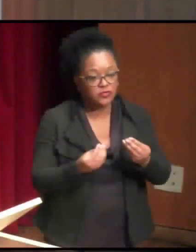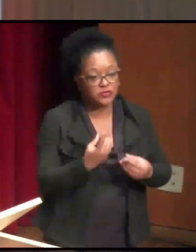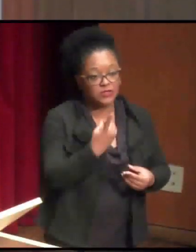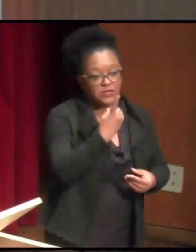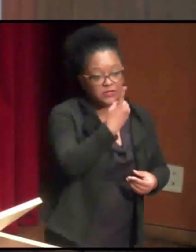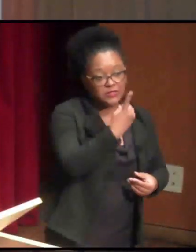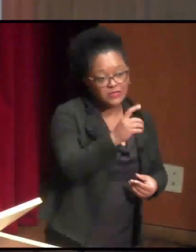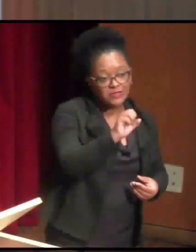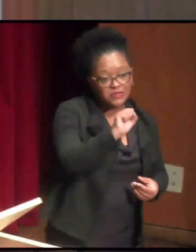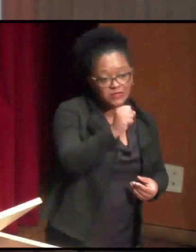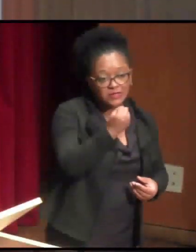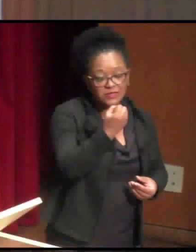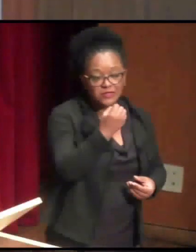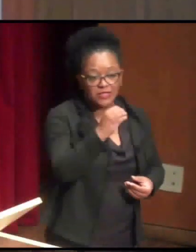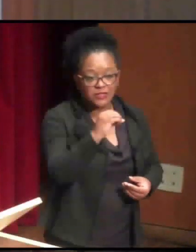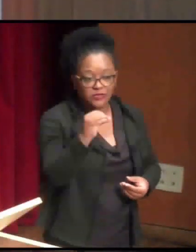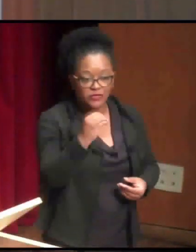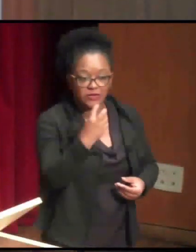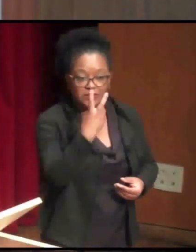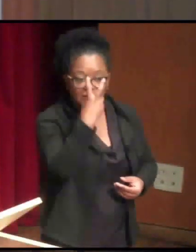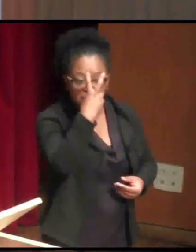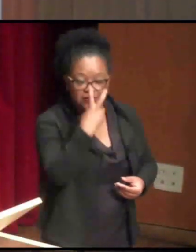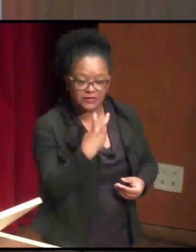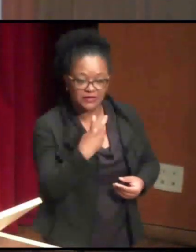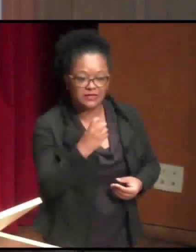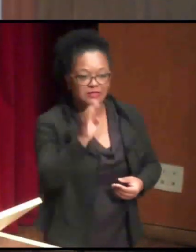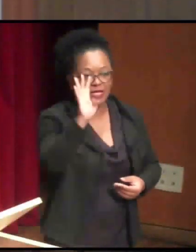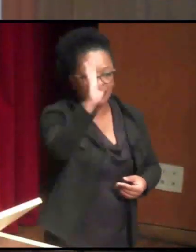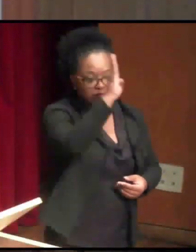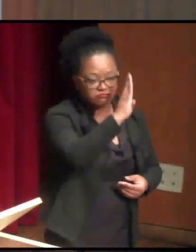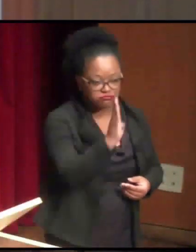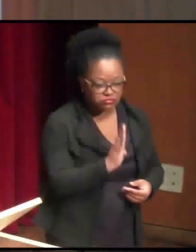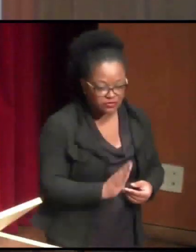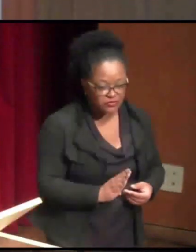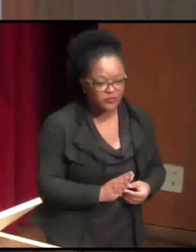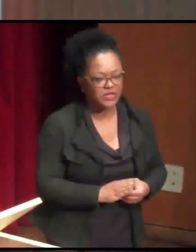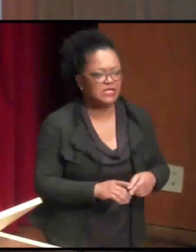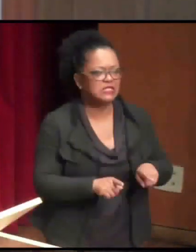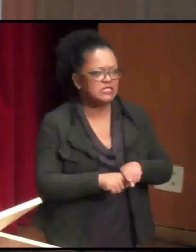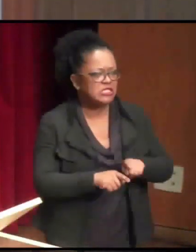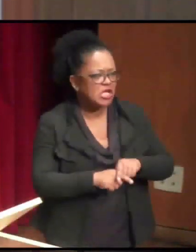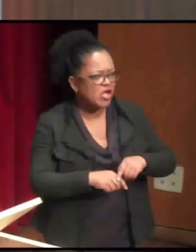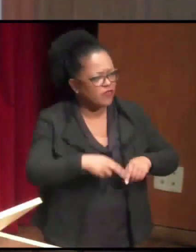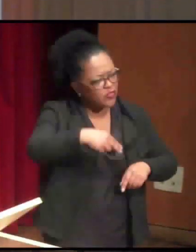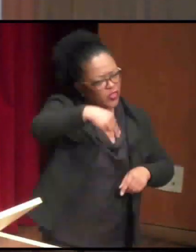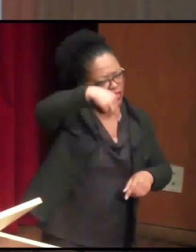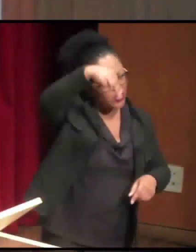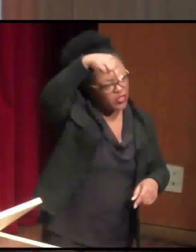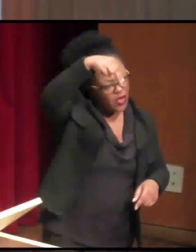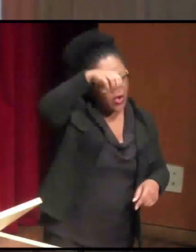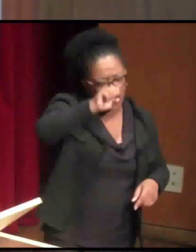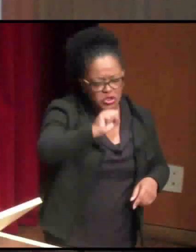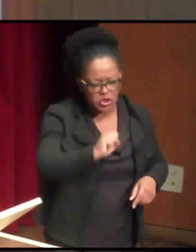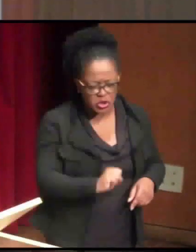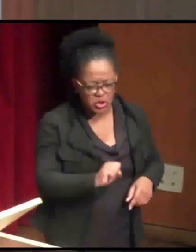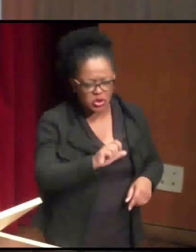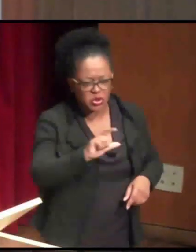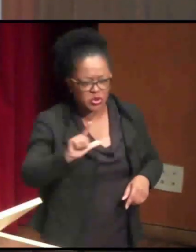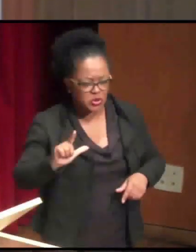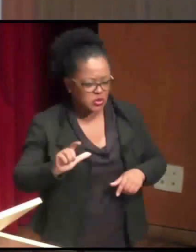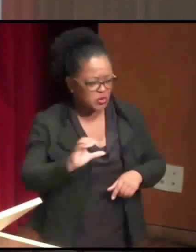dos 7 estados do Brasil onde a SBB atua. Então vieram cegos de Belém, de Recife, Curitiba,